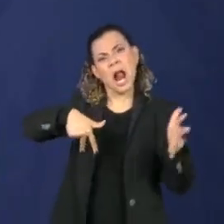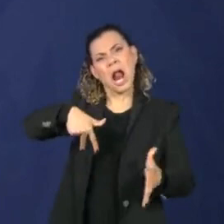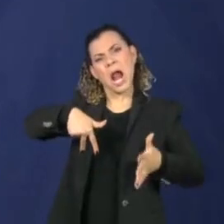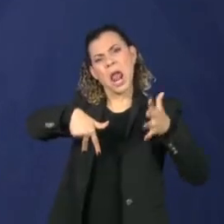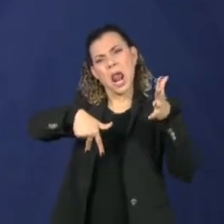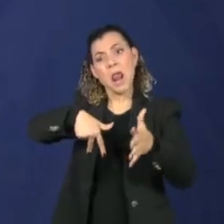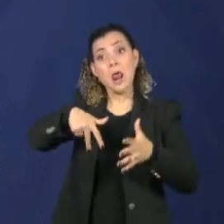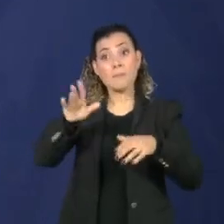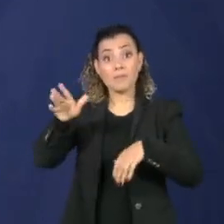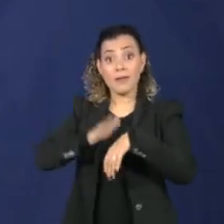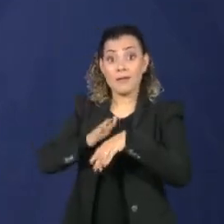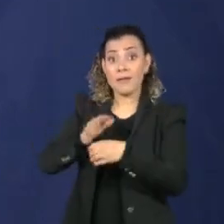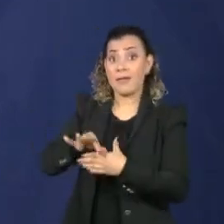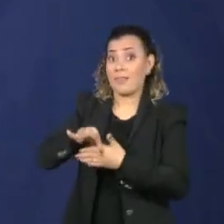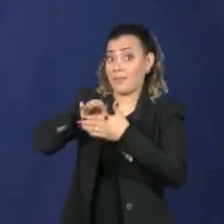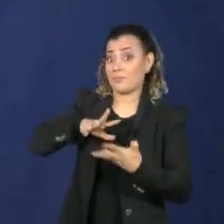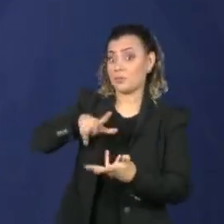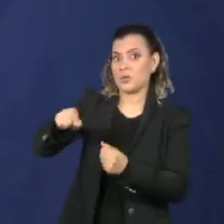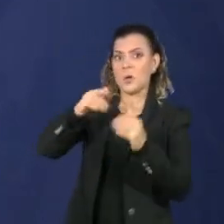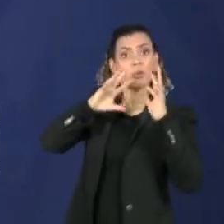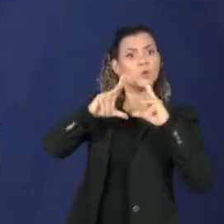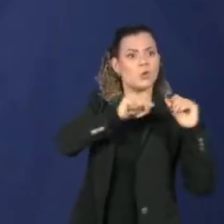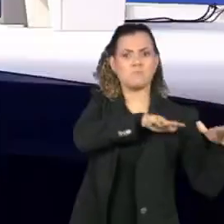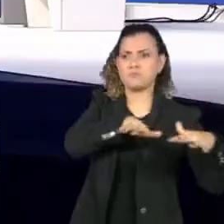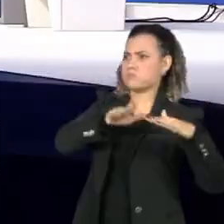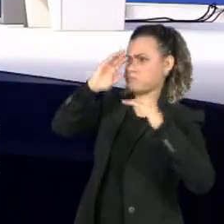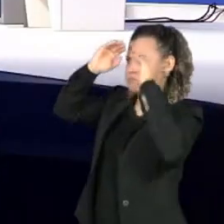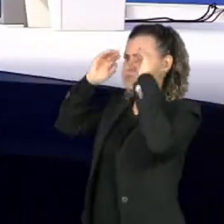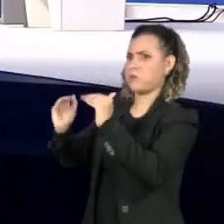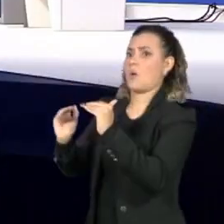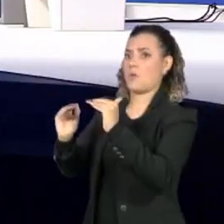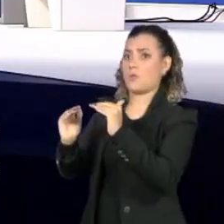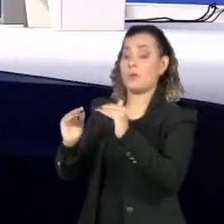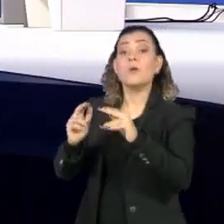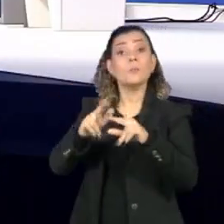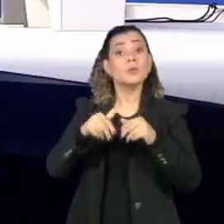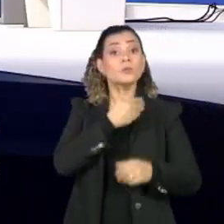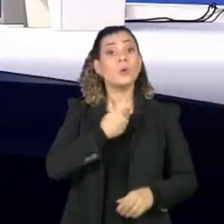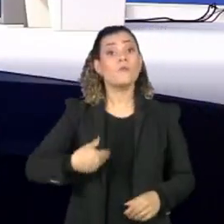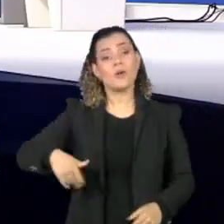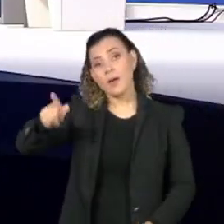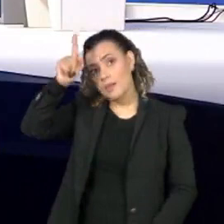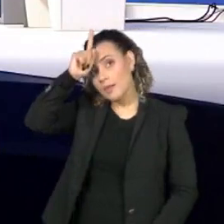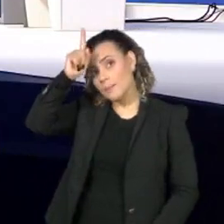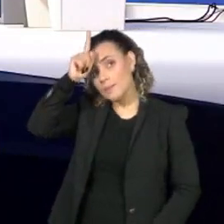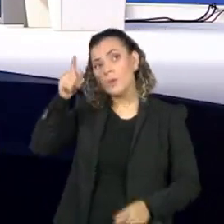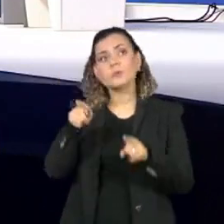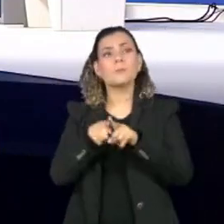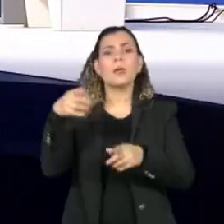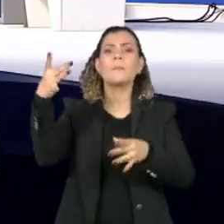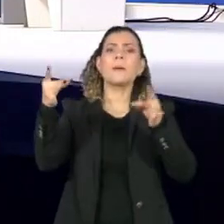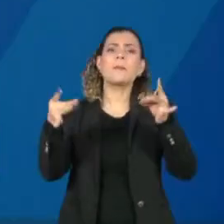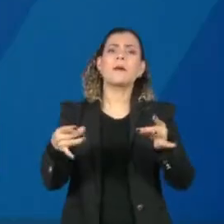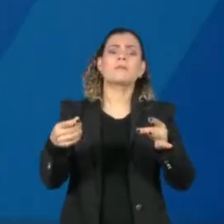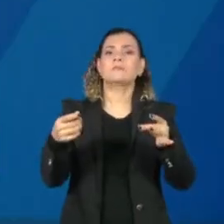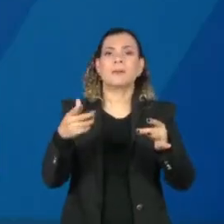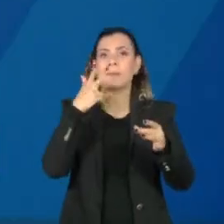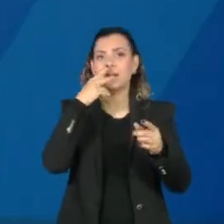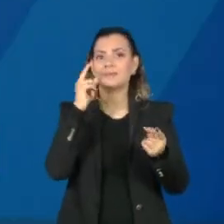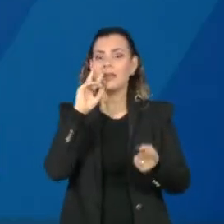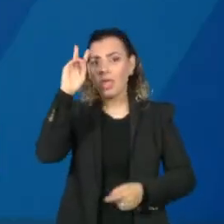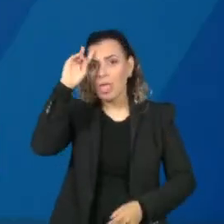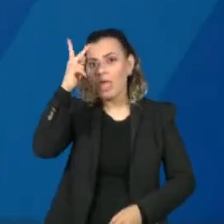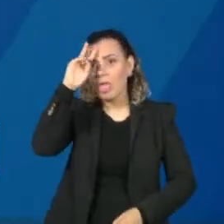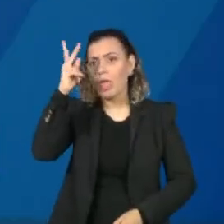que a tornaram uma das líderes mundiais mais respeitadas além disso o governo alemão não tem falado a mesma língua